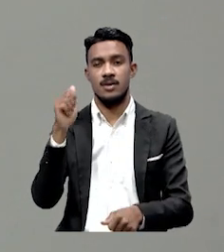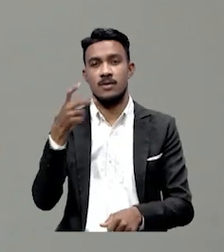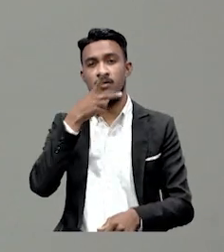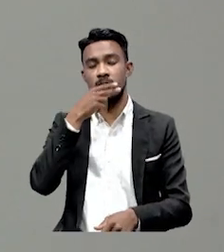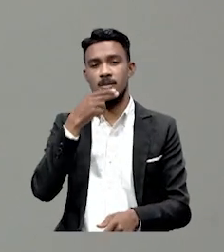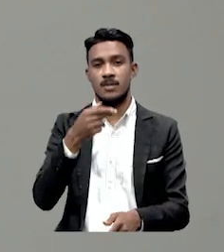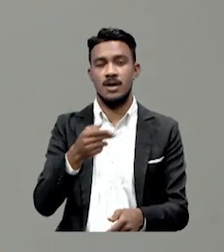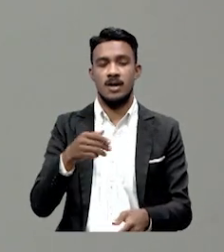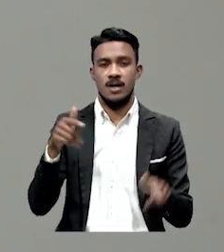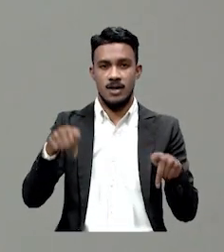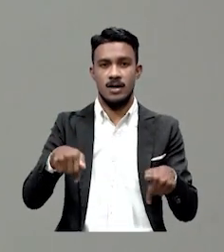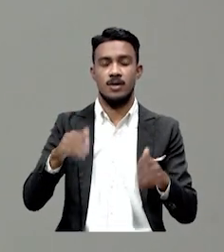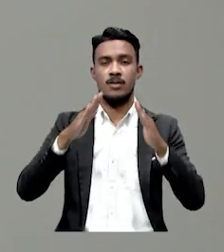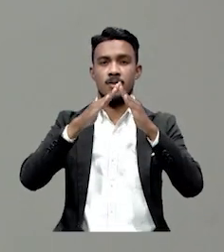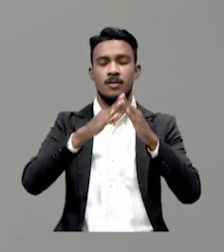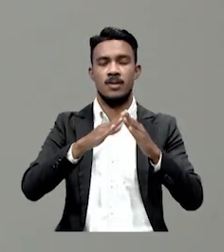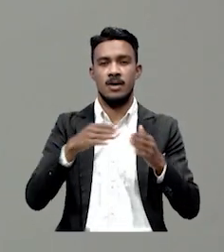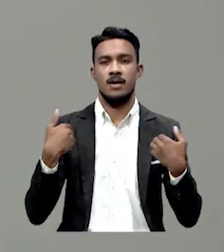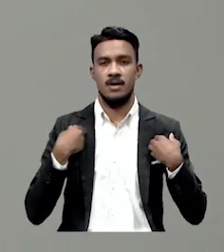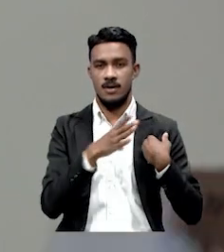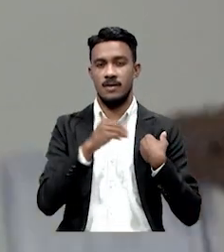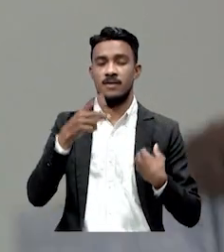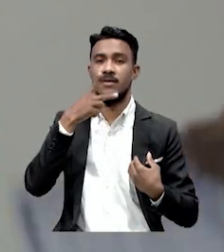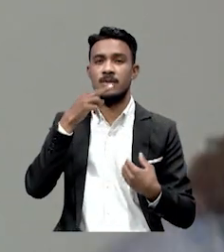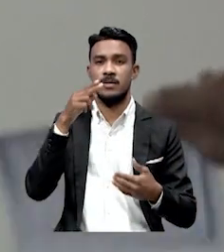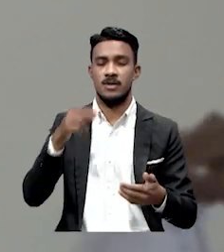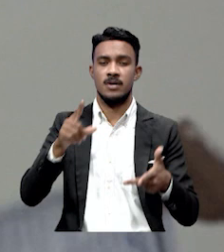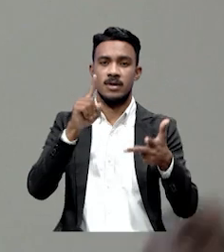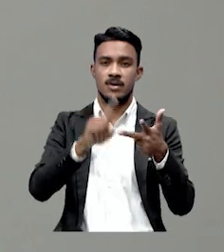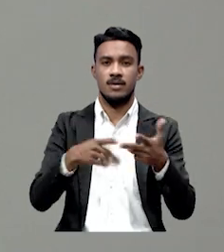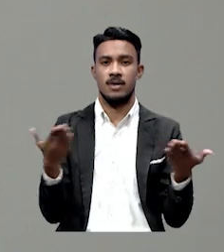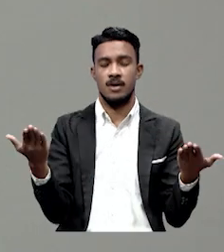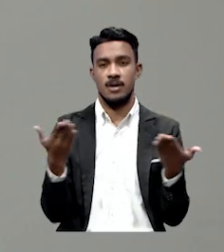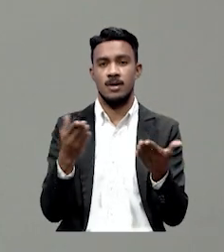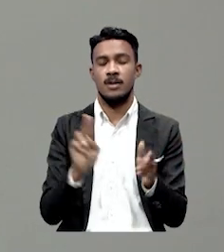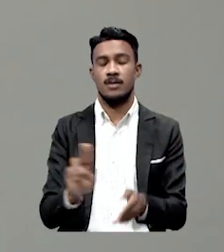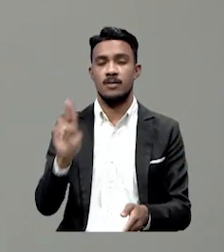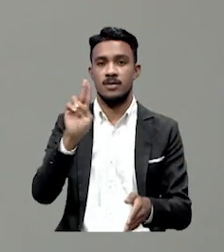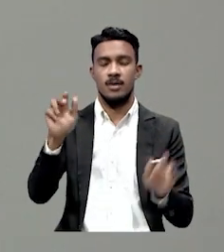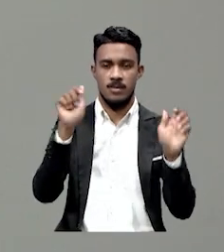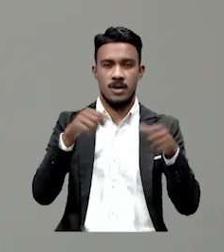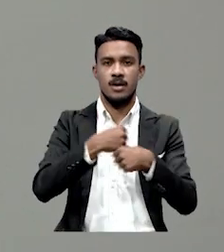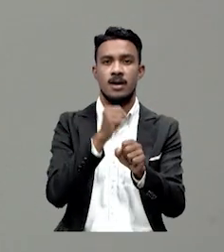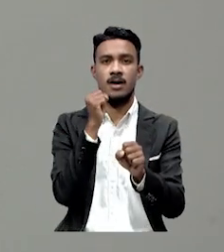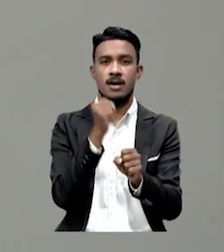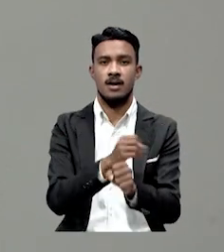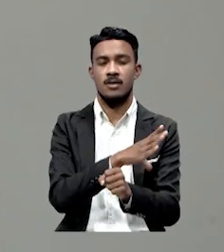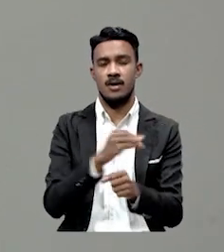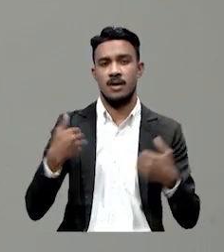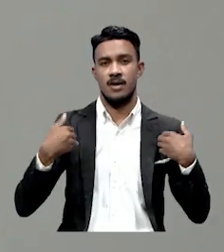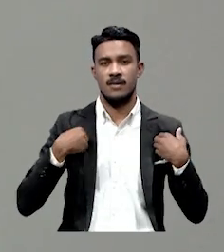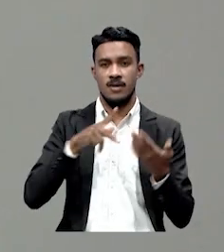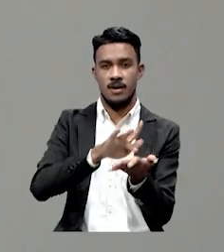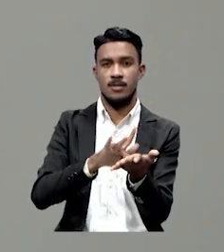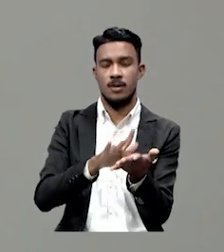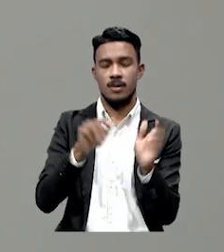esse é o número 5. E também fuma cigarro terceiro. Lebe usa ou fuma cigarro na neve, pele ralo tinha substância química, pele